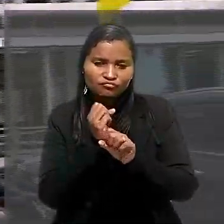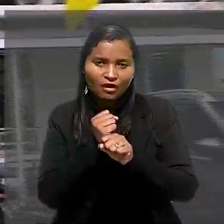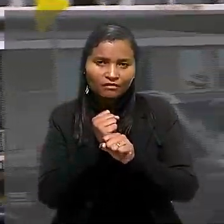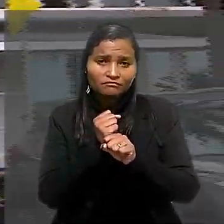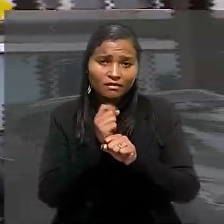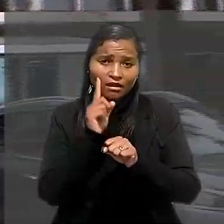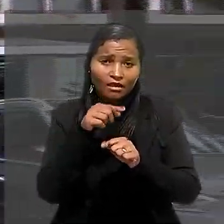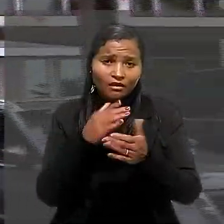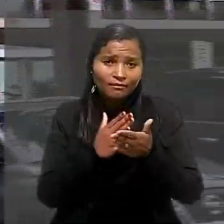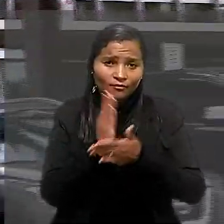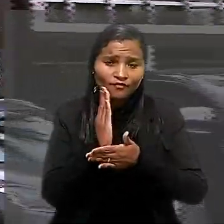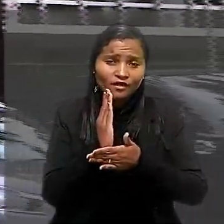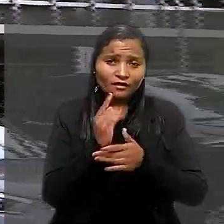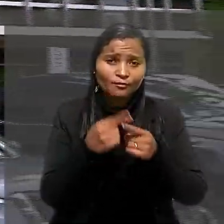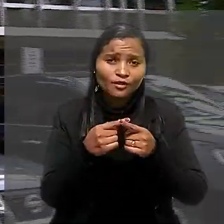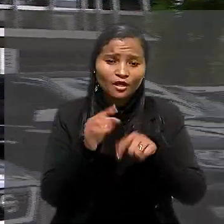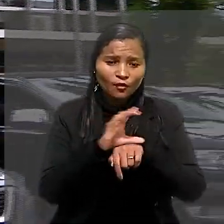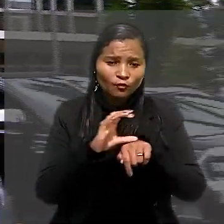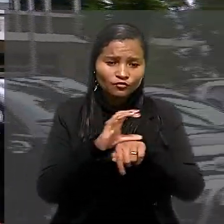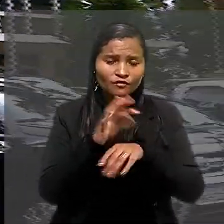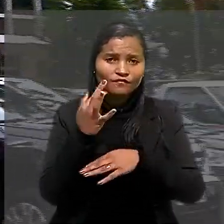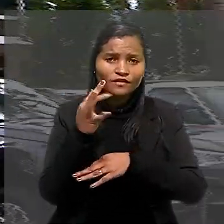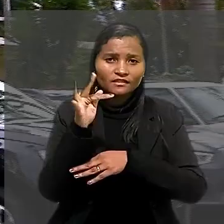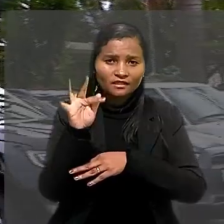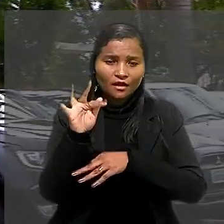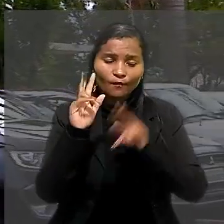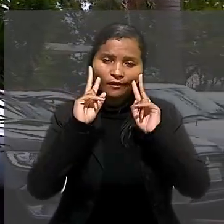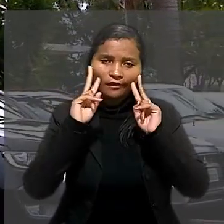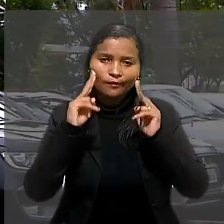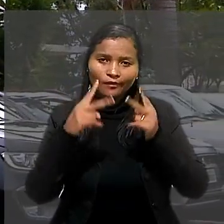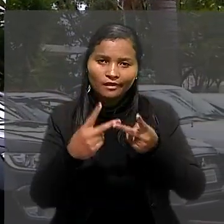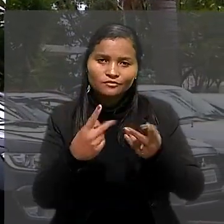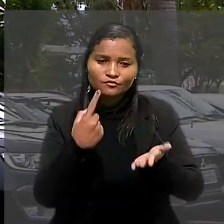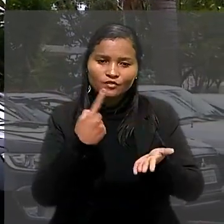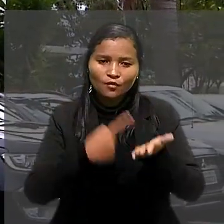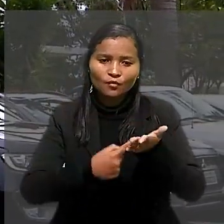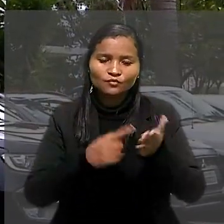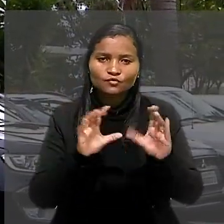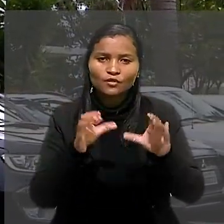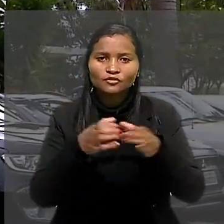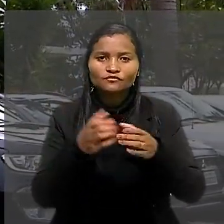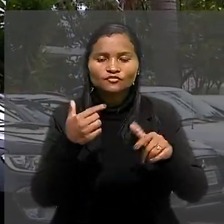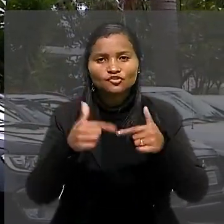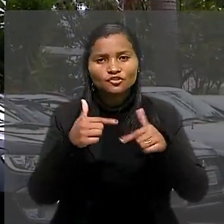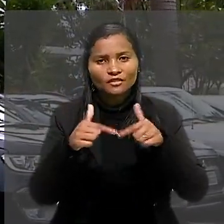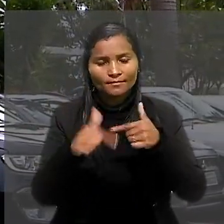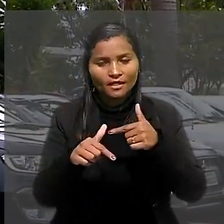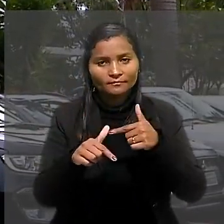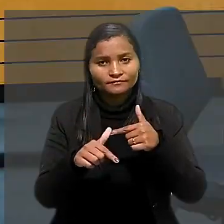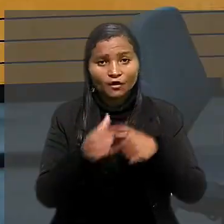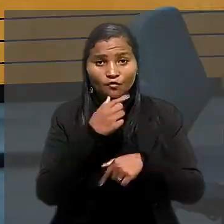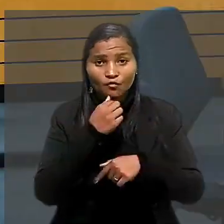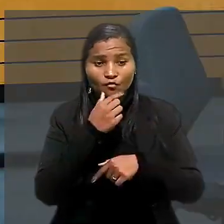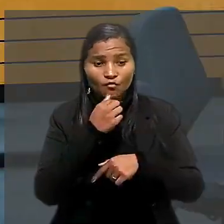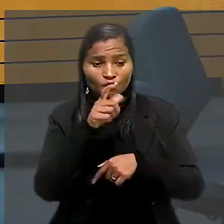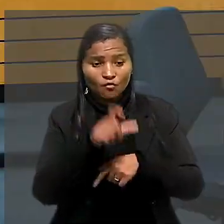de cálculo era válida, pois a Constituição Federal reconhece os acordos coletivos de trabalho. O trabalhador